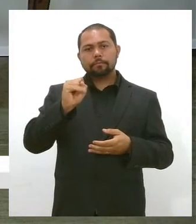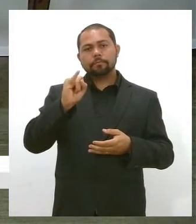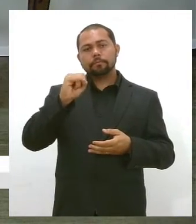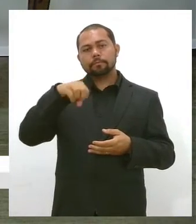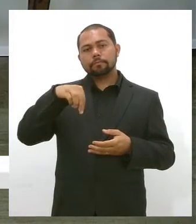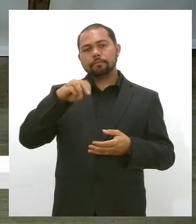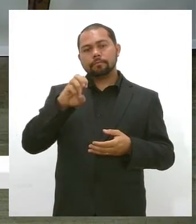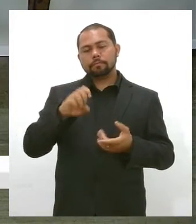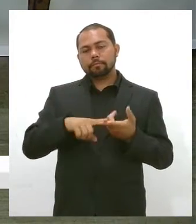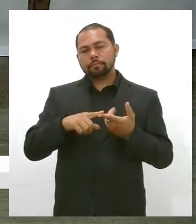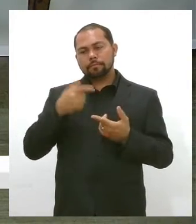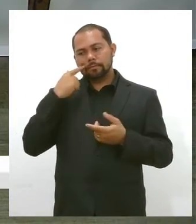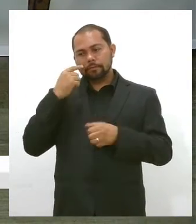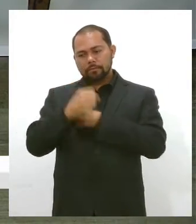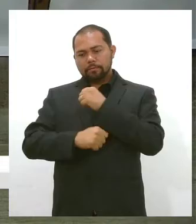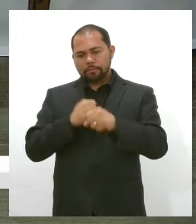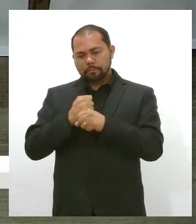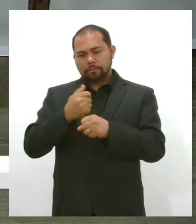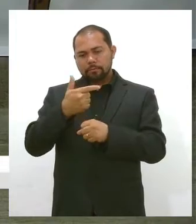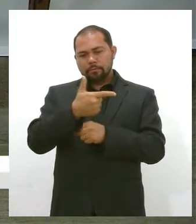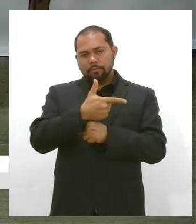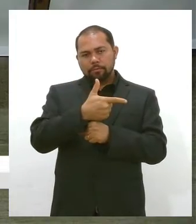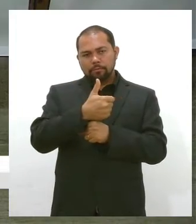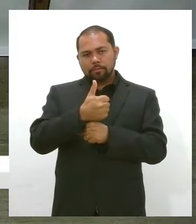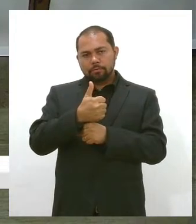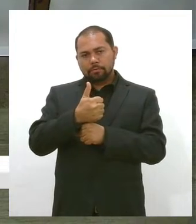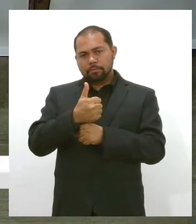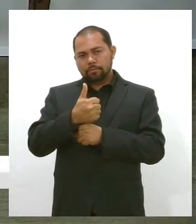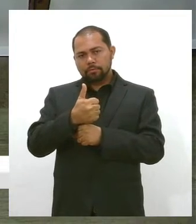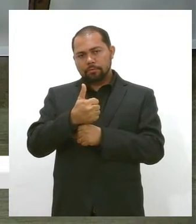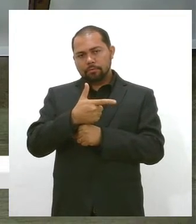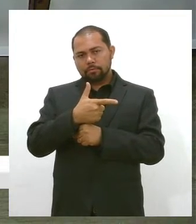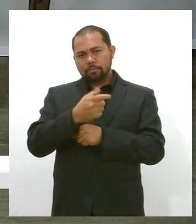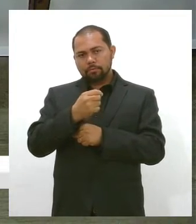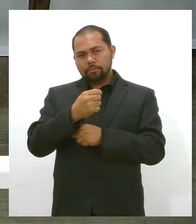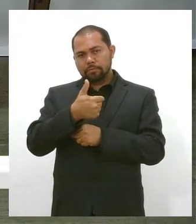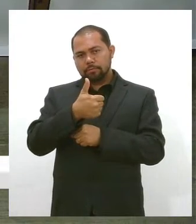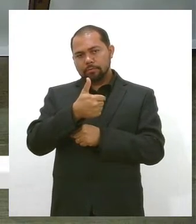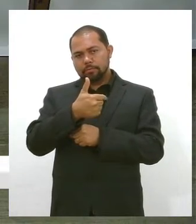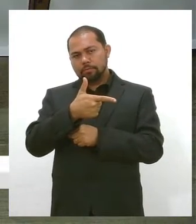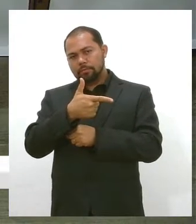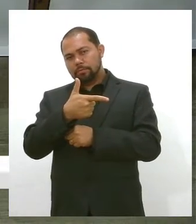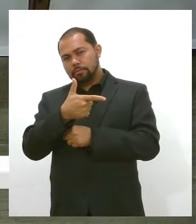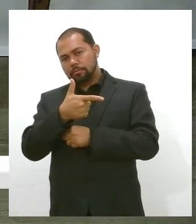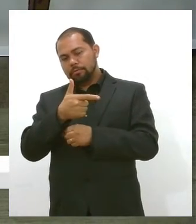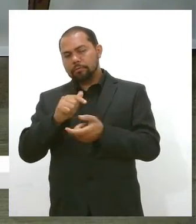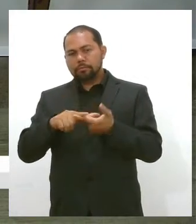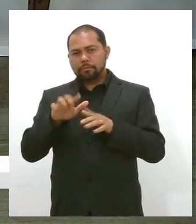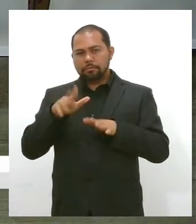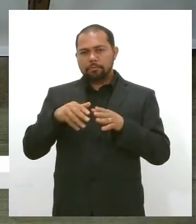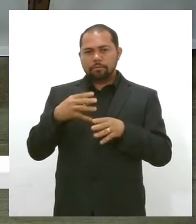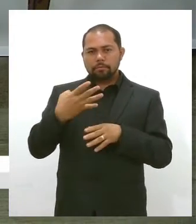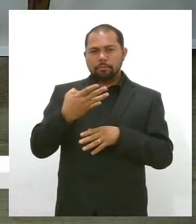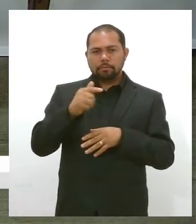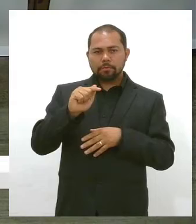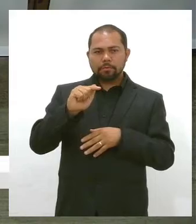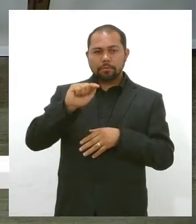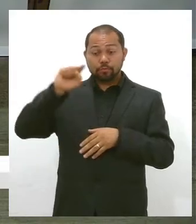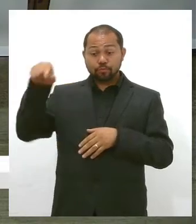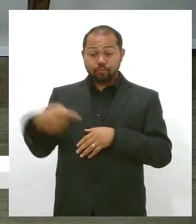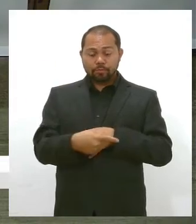foram feitos em torno de 47 mil atendimentos, né, aproximadamente. A maioria, pelo que eu pude ver,